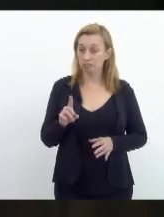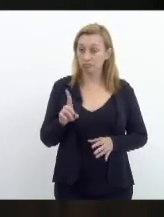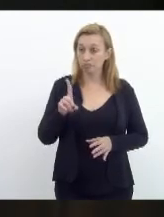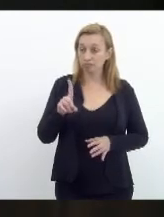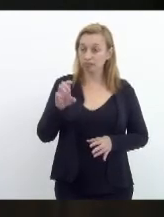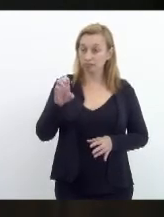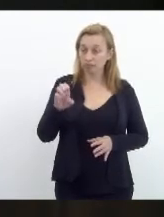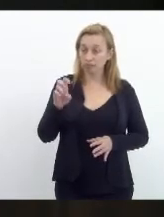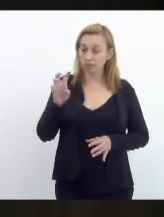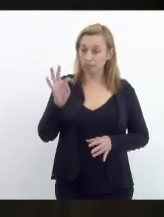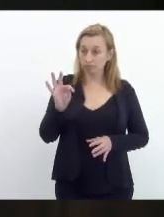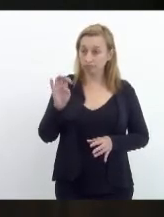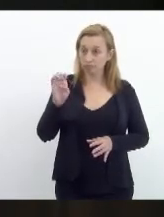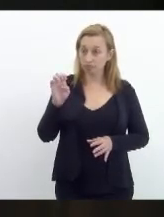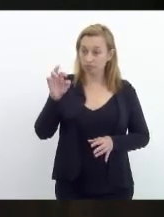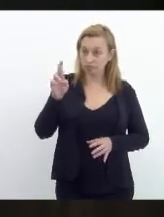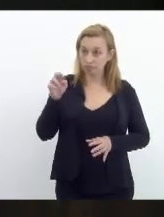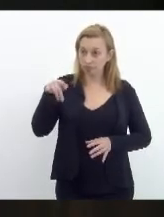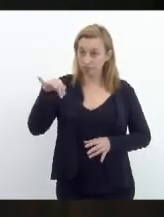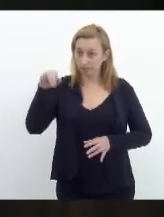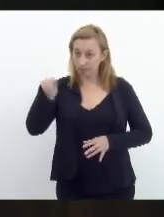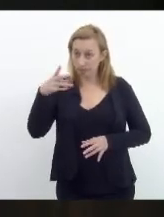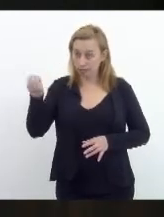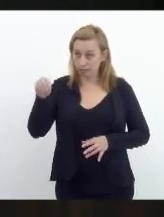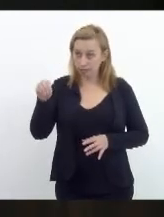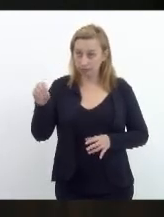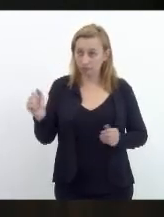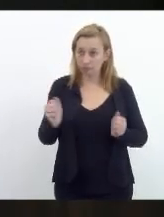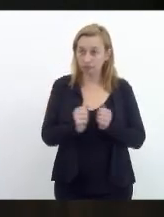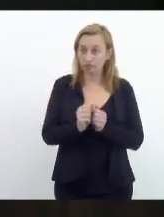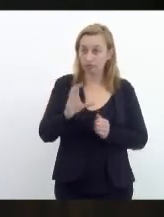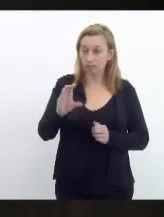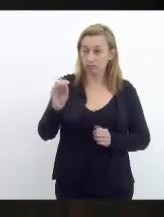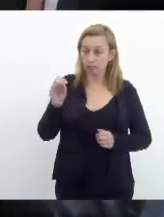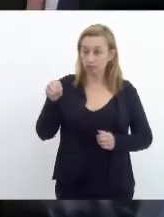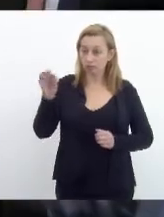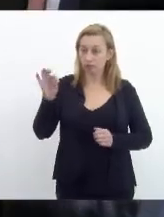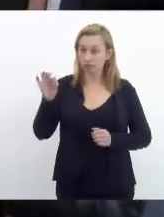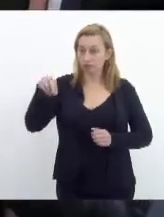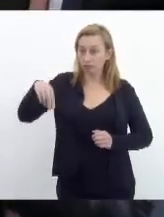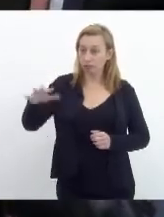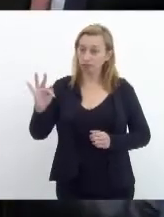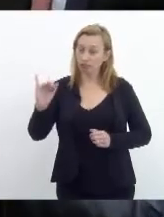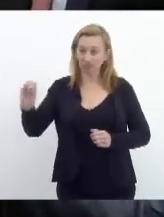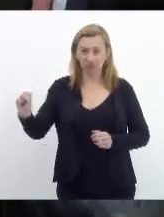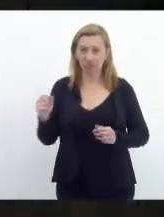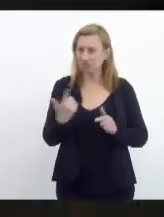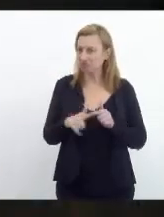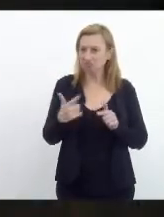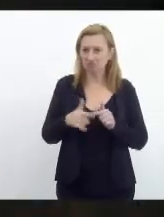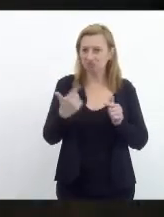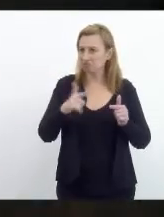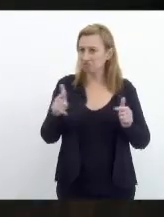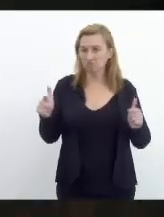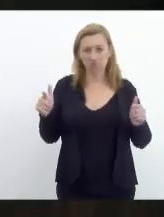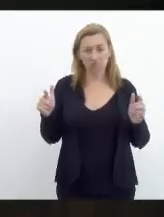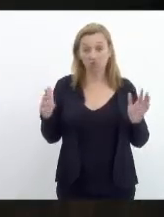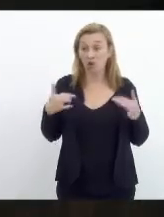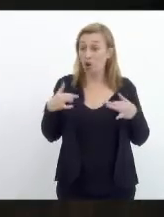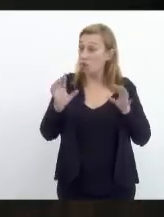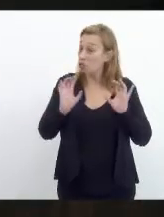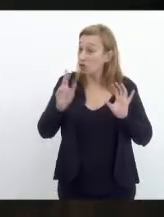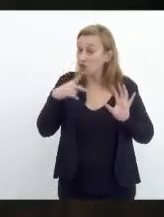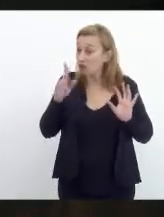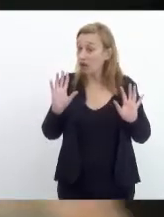determinativo, condicionando a entrada em vigor com o convênio com o FAS. Sem problema nenhum, uma coisa é segura outra. Eu peguei a bola no alto aqui, estou de